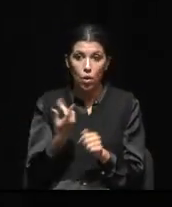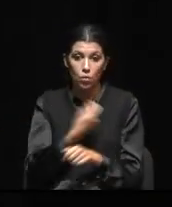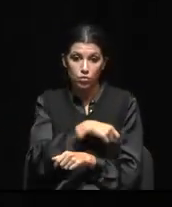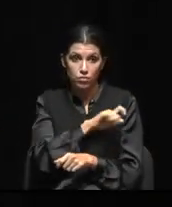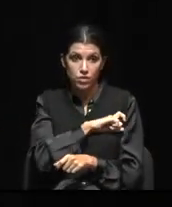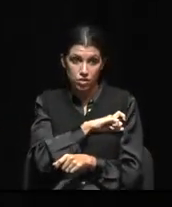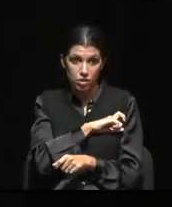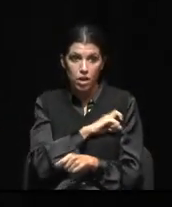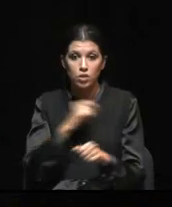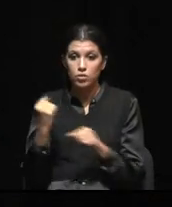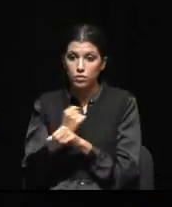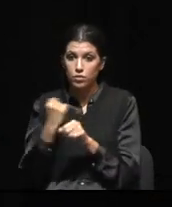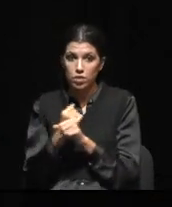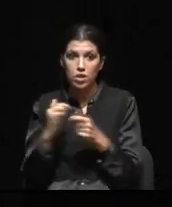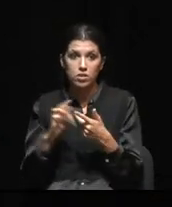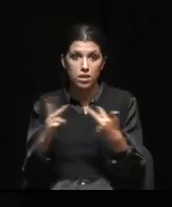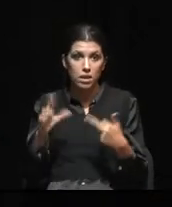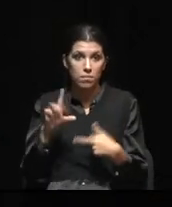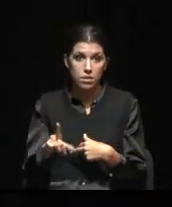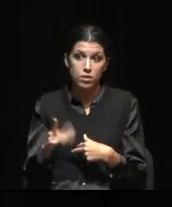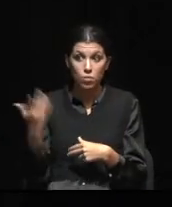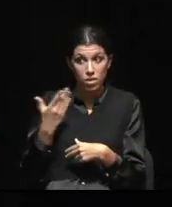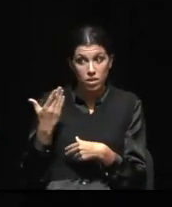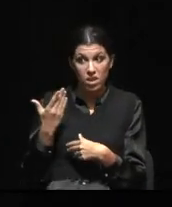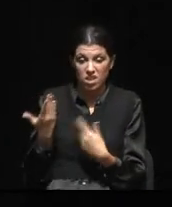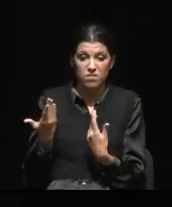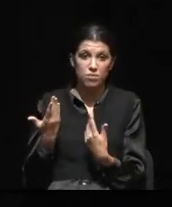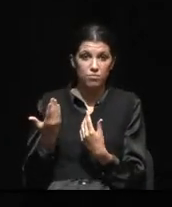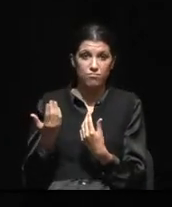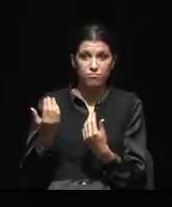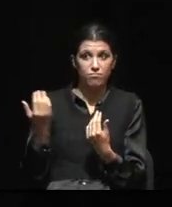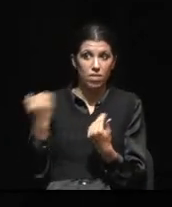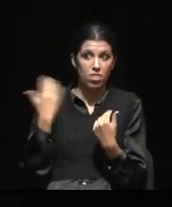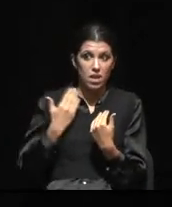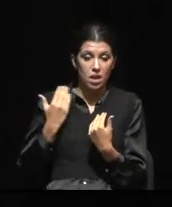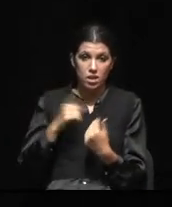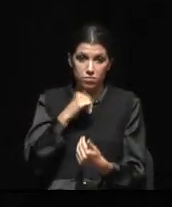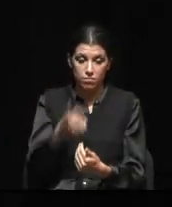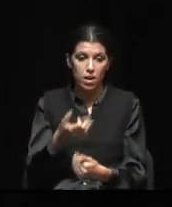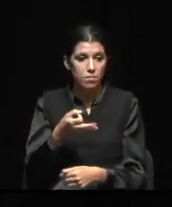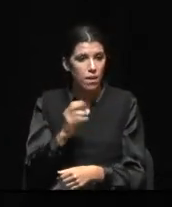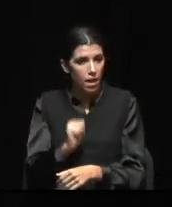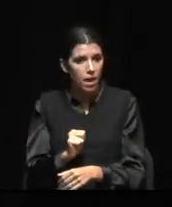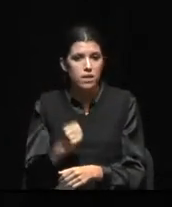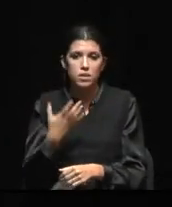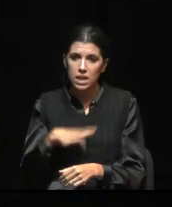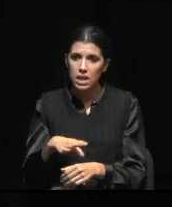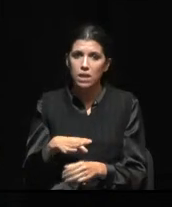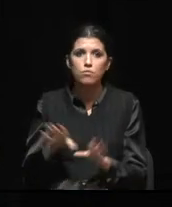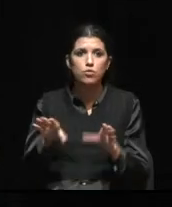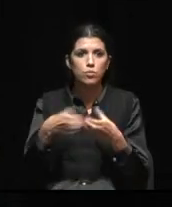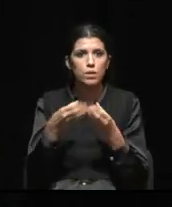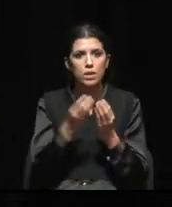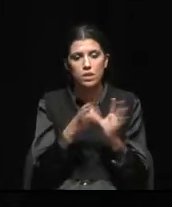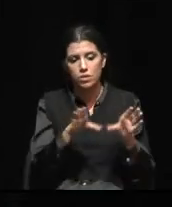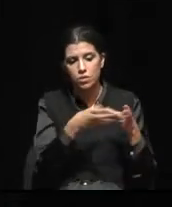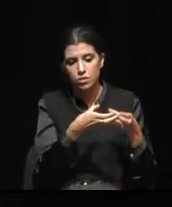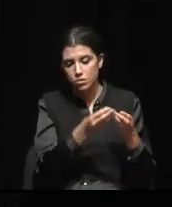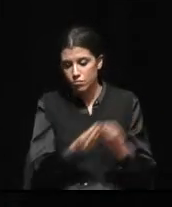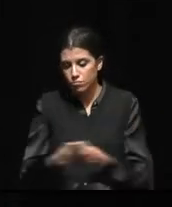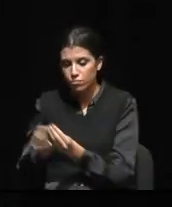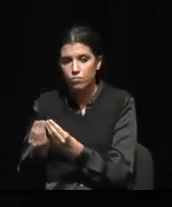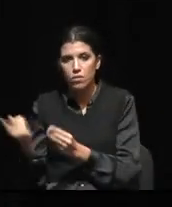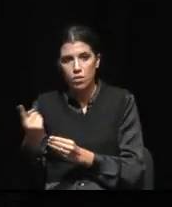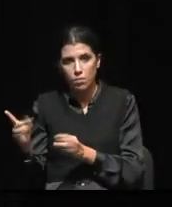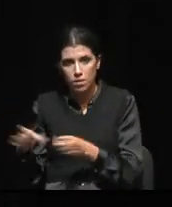fiscais e os outros trabalhadores da Câmara Municipal de Lisboa têm direito e por isso o PS é favorável a que este assunto Vá à primeira comissão e por isso o PS